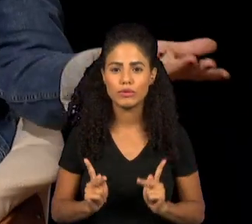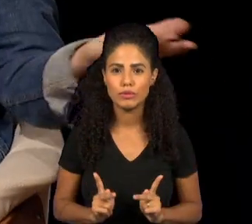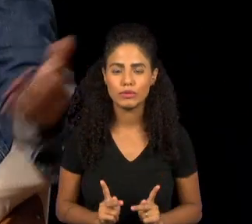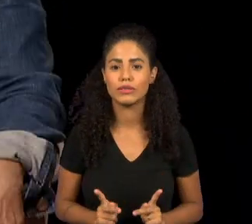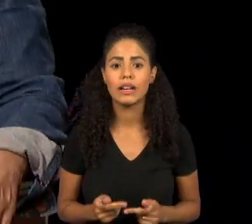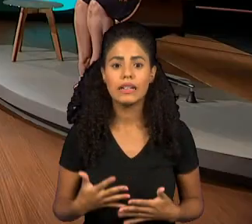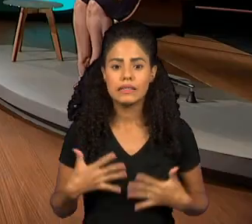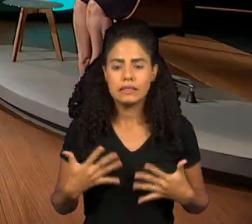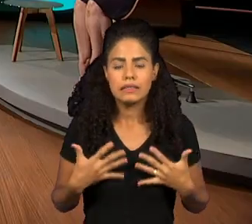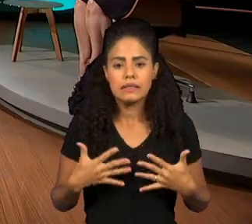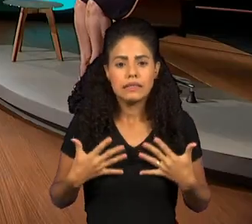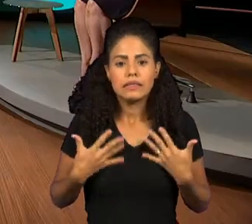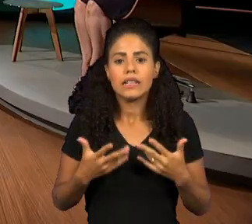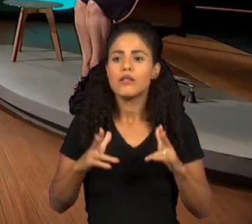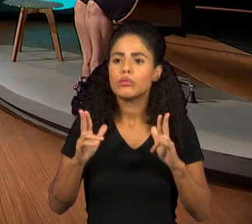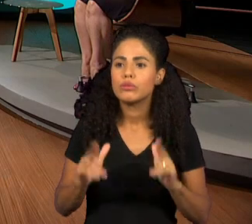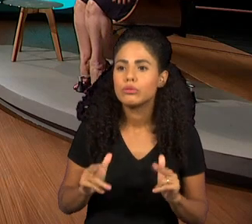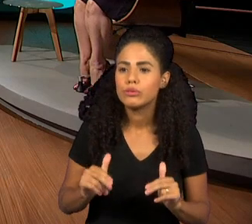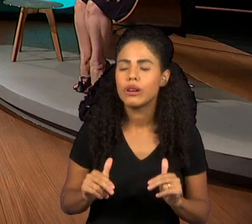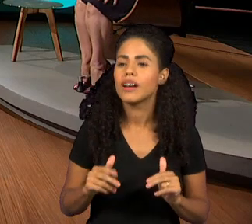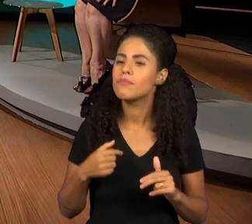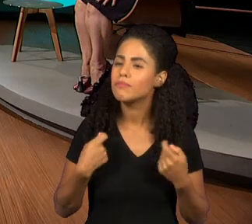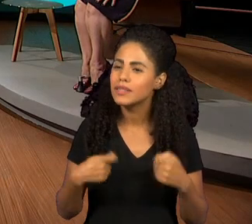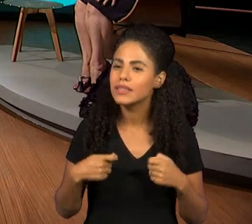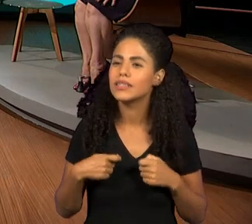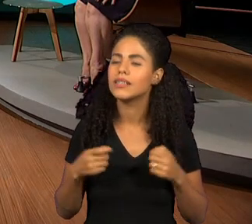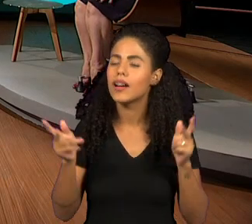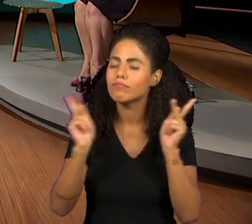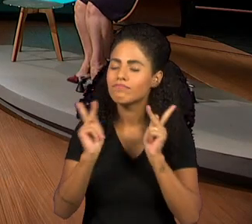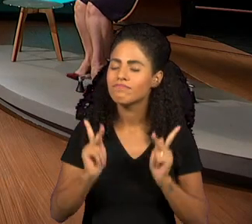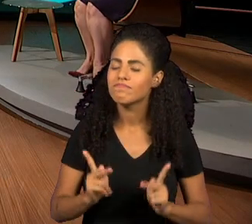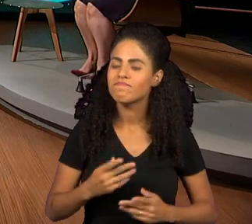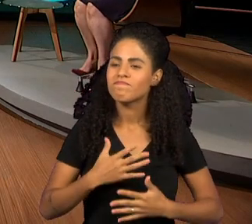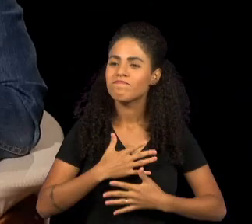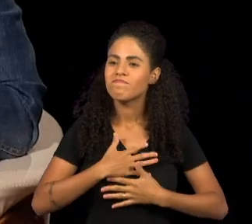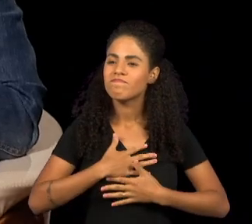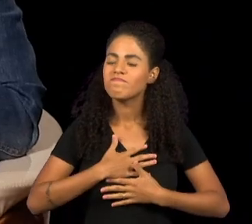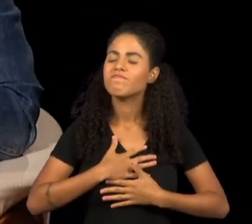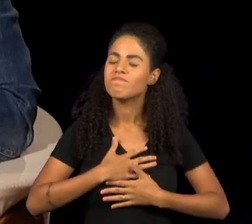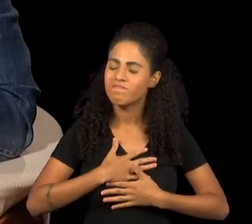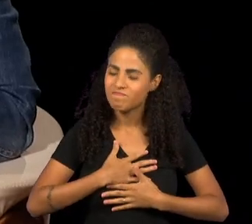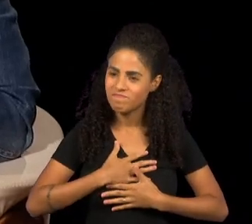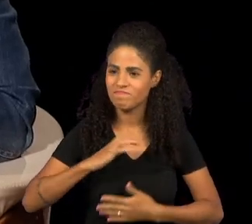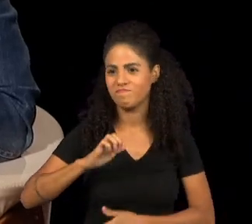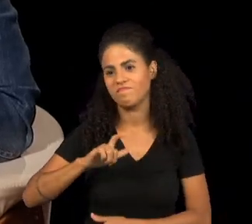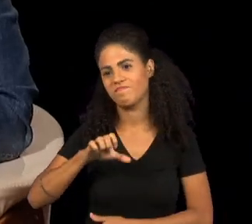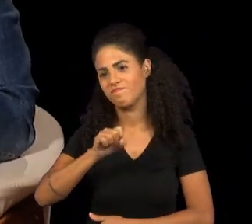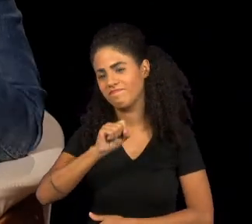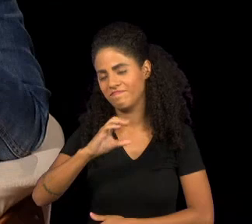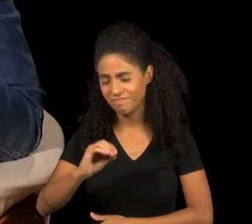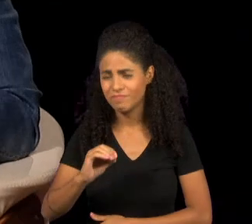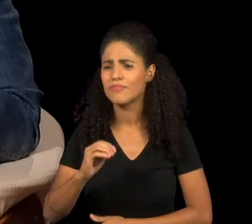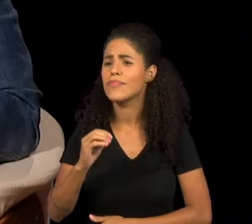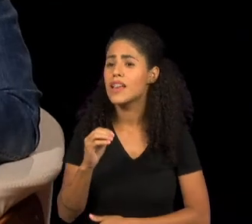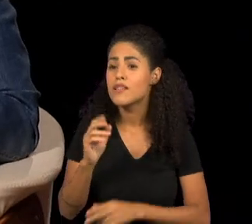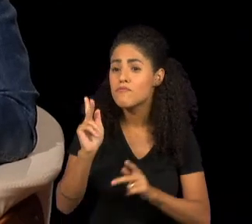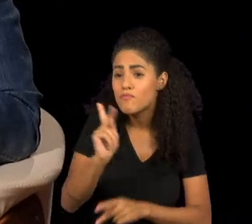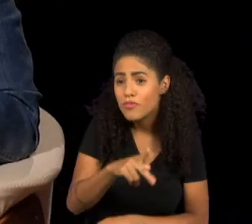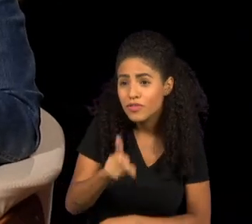tipo, pacífica diante de tudo que está acontecendo. Gente, o Celso foi meu